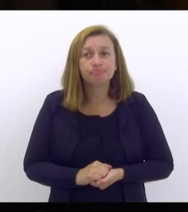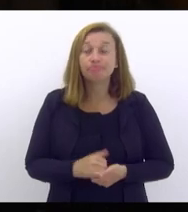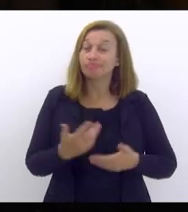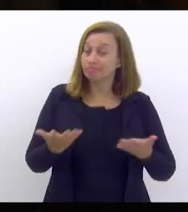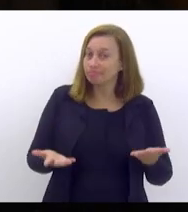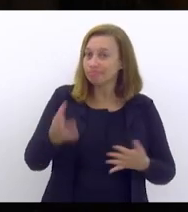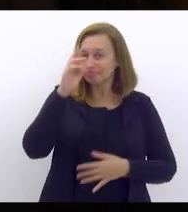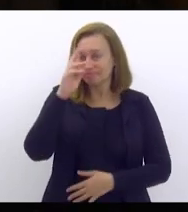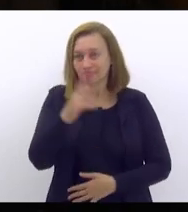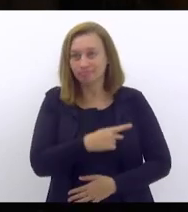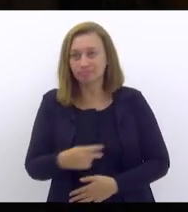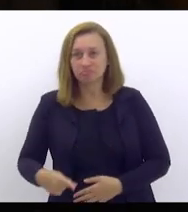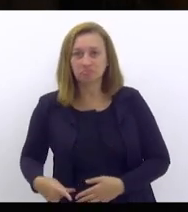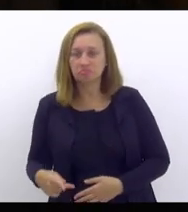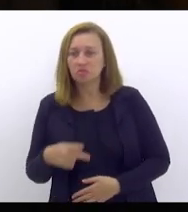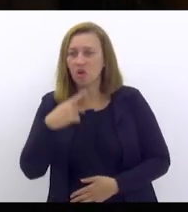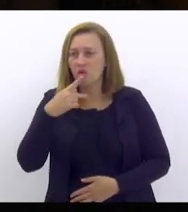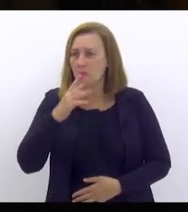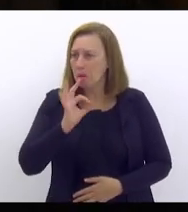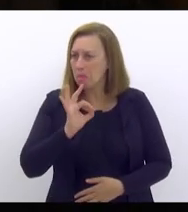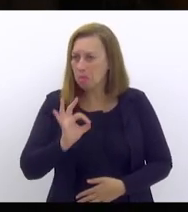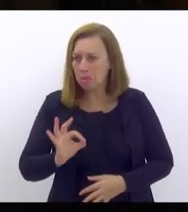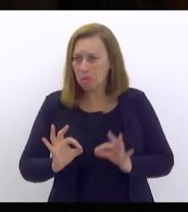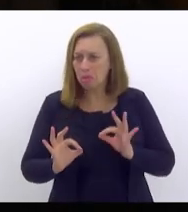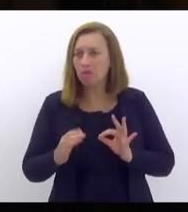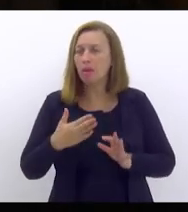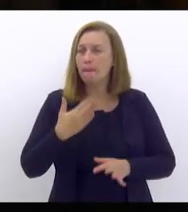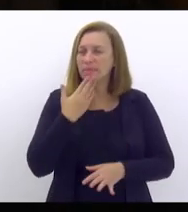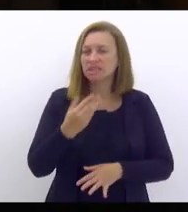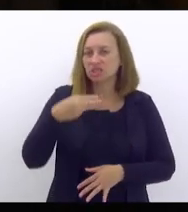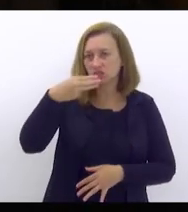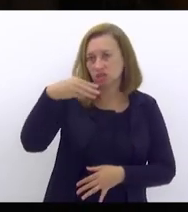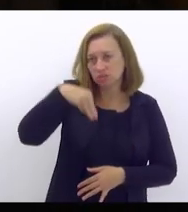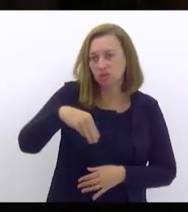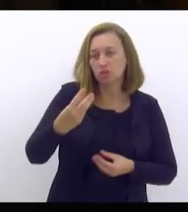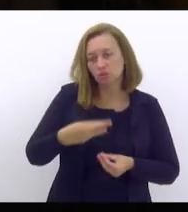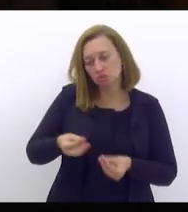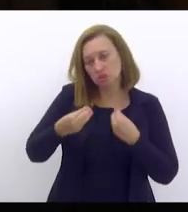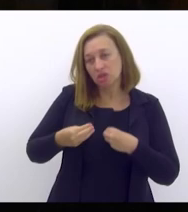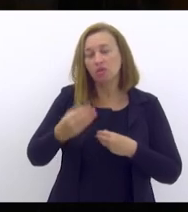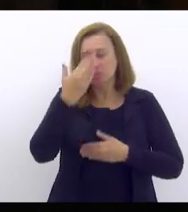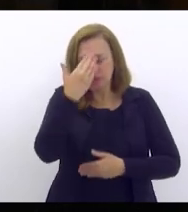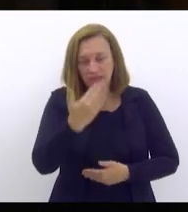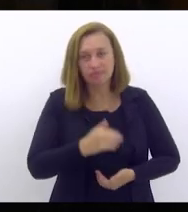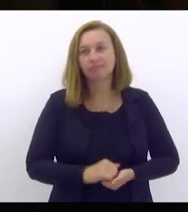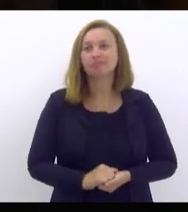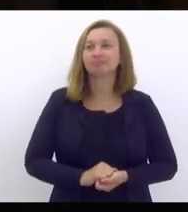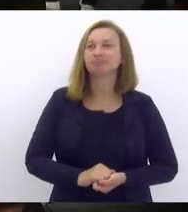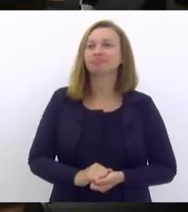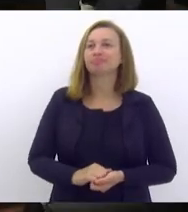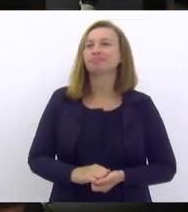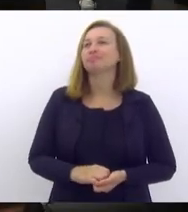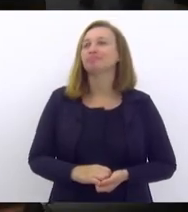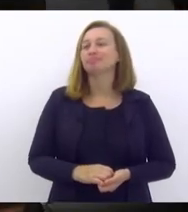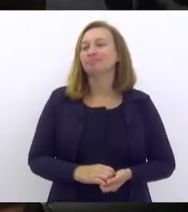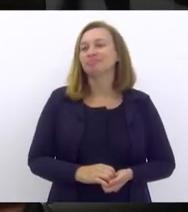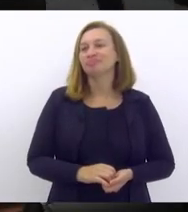senhor presidente, não vou me adiantar lhe pedir 3 minutos, o senhor me concedeu, agradeço.